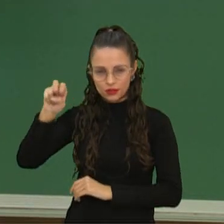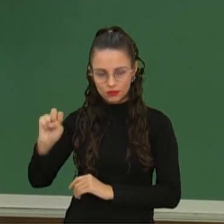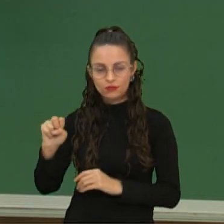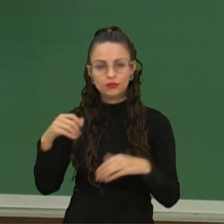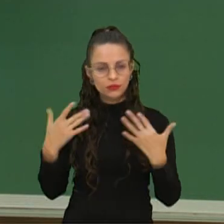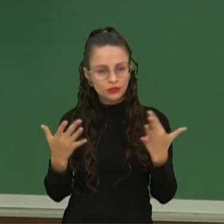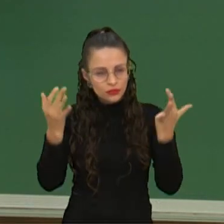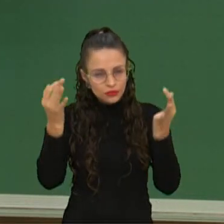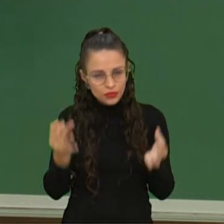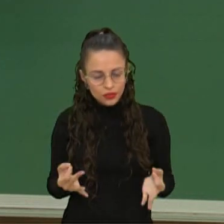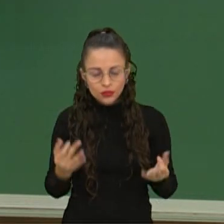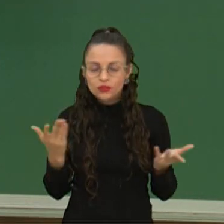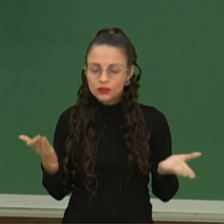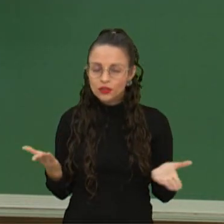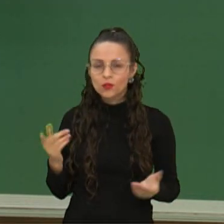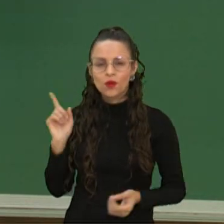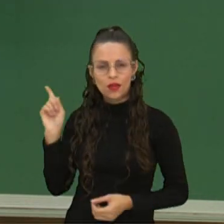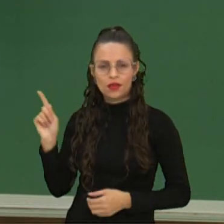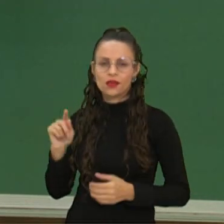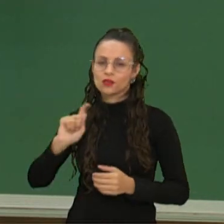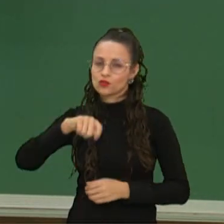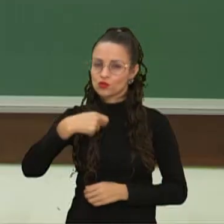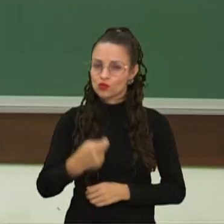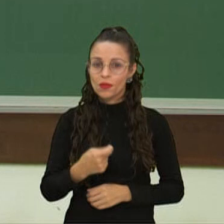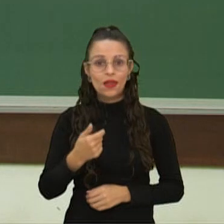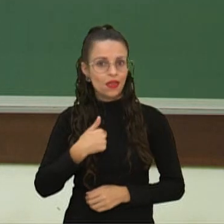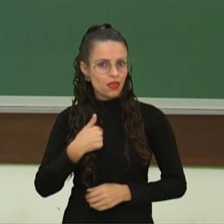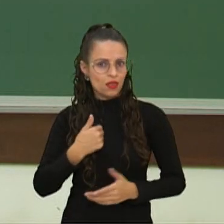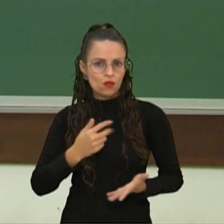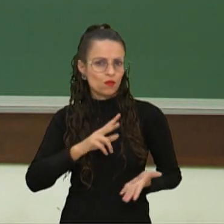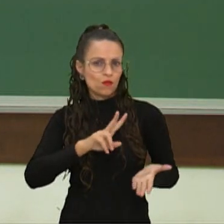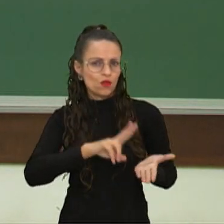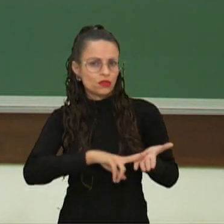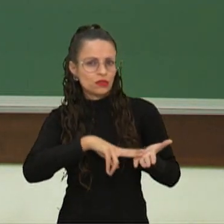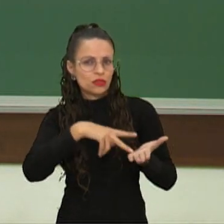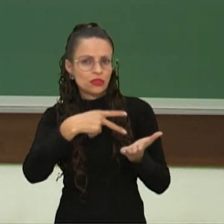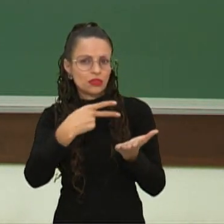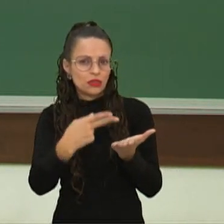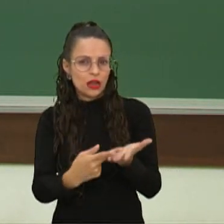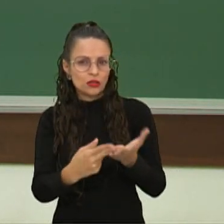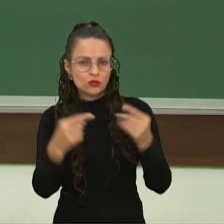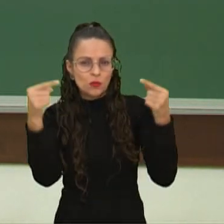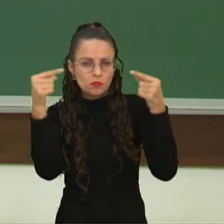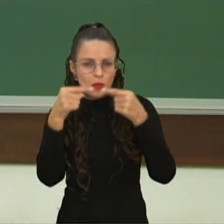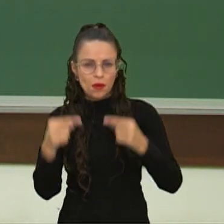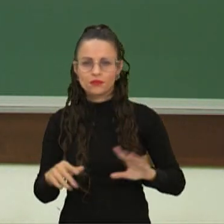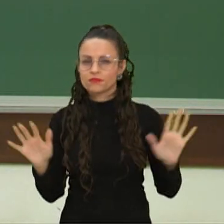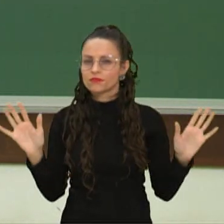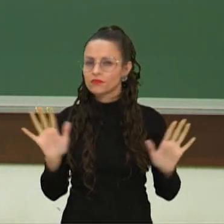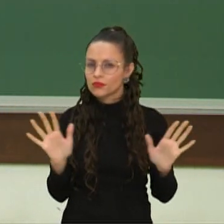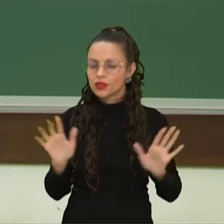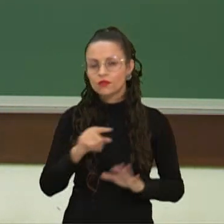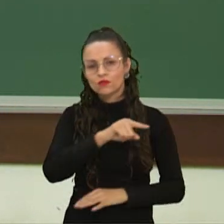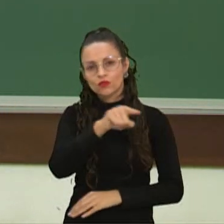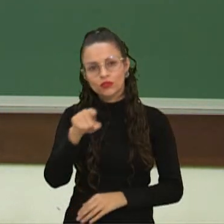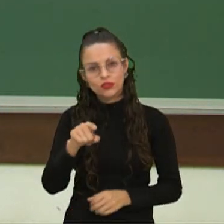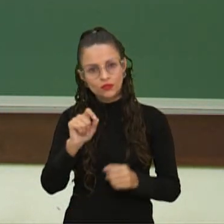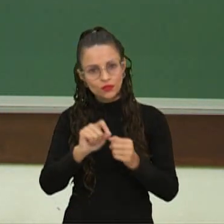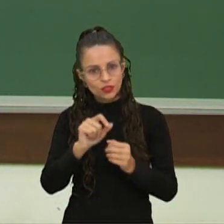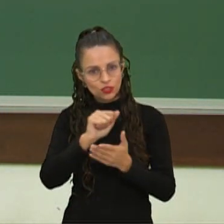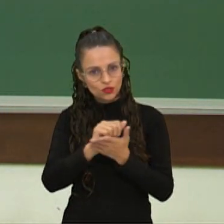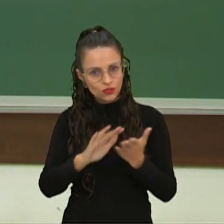Então, basicamente é isso que o nosso texto fala. Como eu disse, eu não ia dar aqui uma tradução literal para que vocês possam fazer atividades que